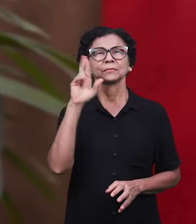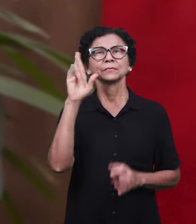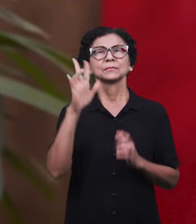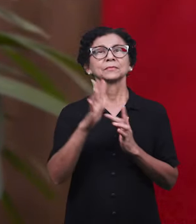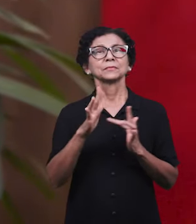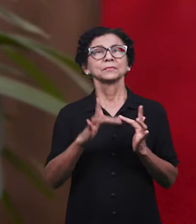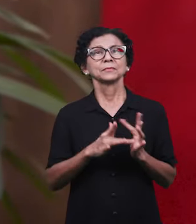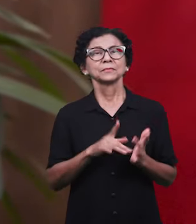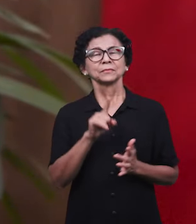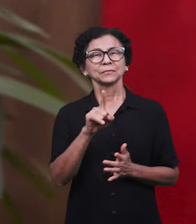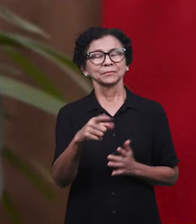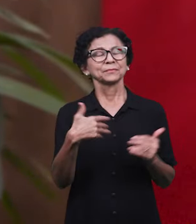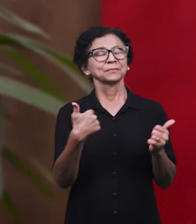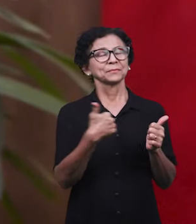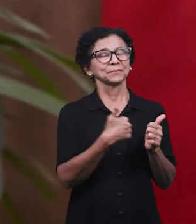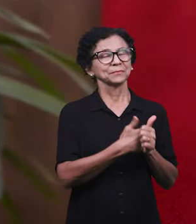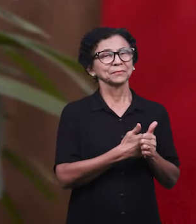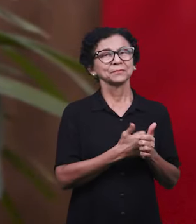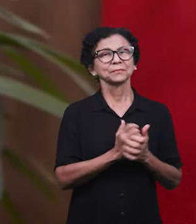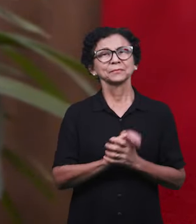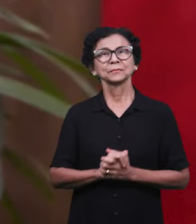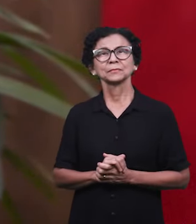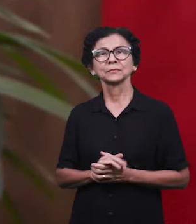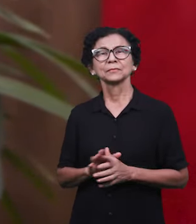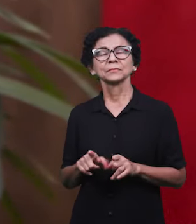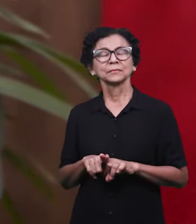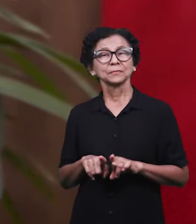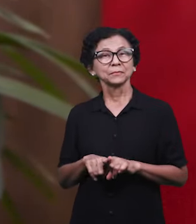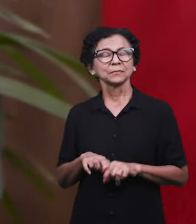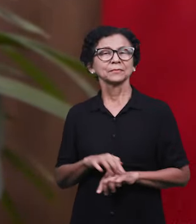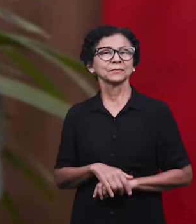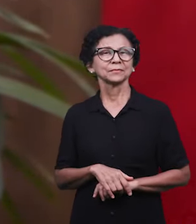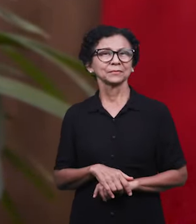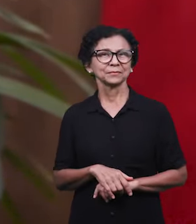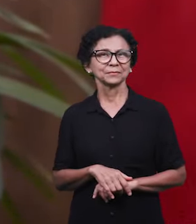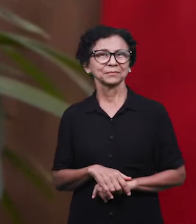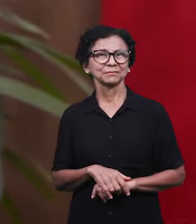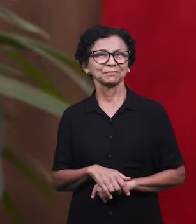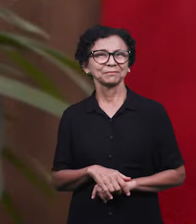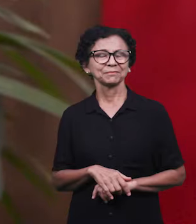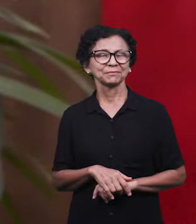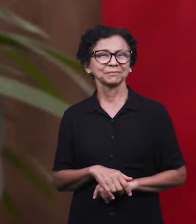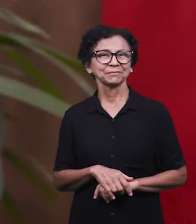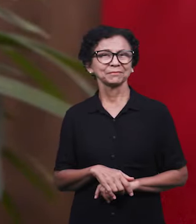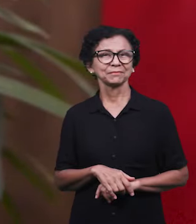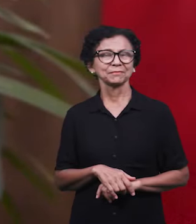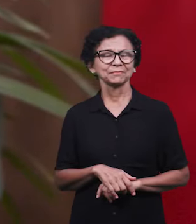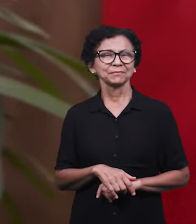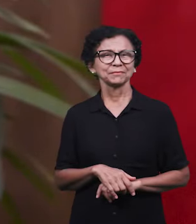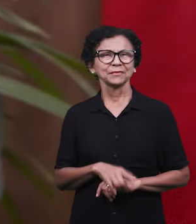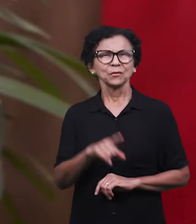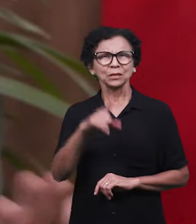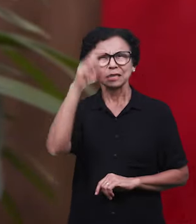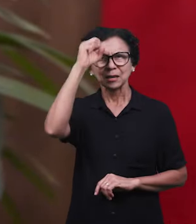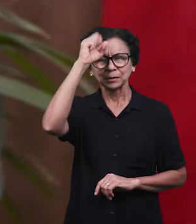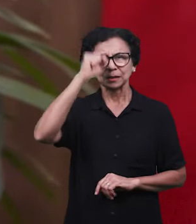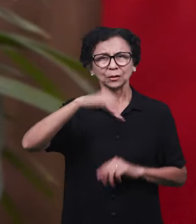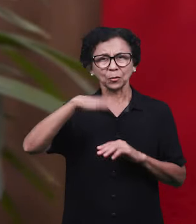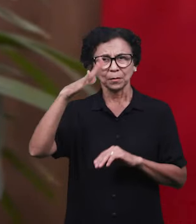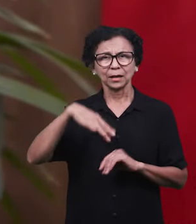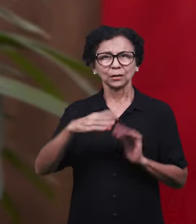também queremos saber se você aprendeu mais a respeito dos conteúdos, dos livros didáticos, na relação com a Bíblia, dos